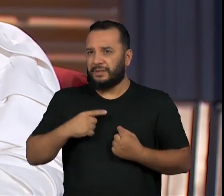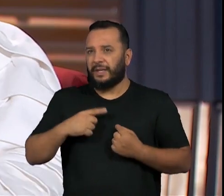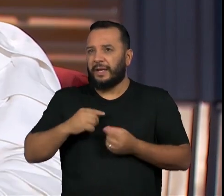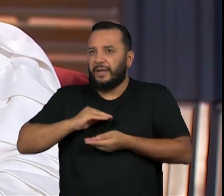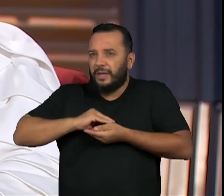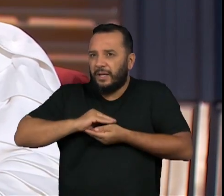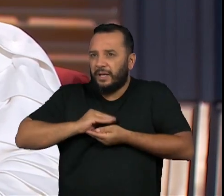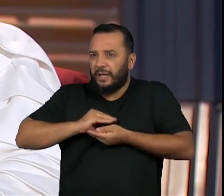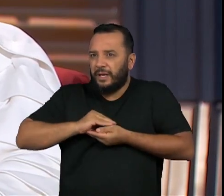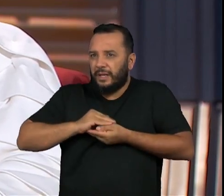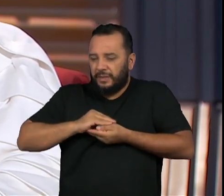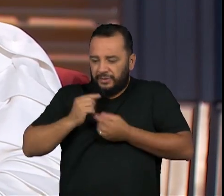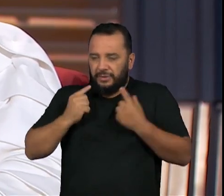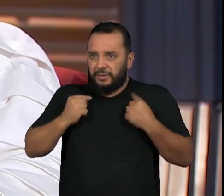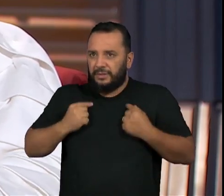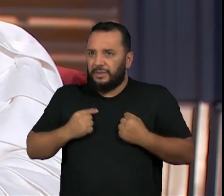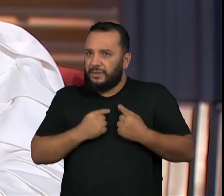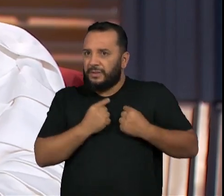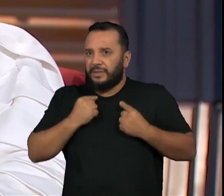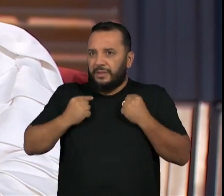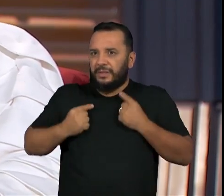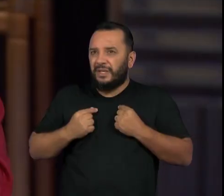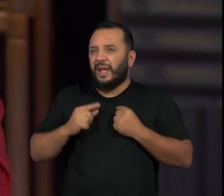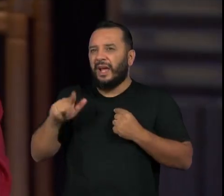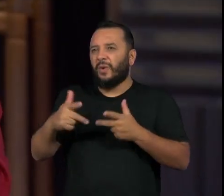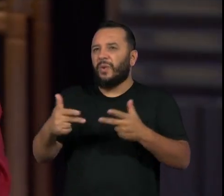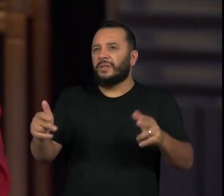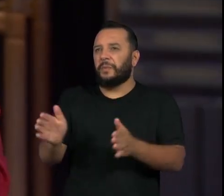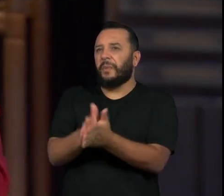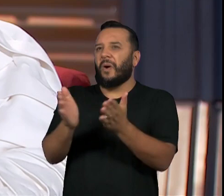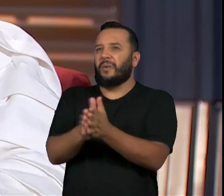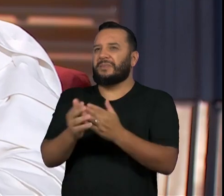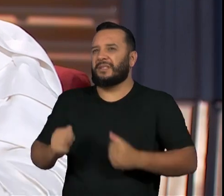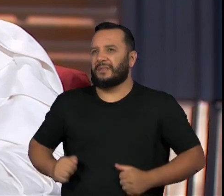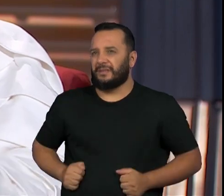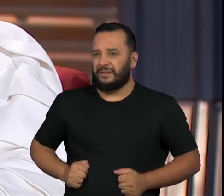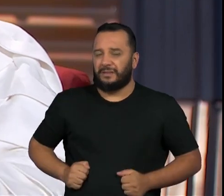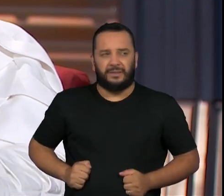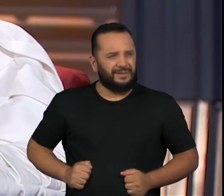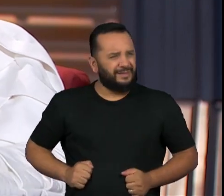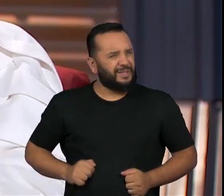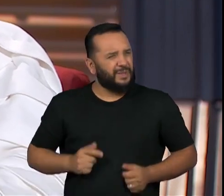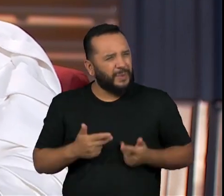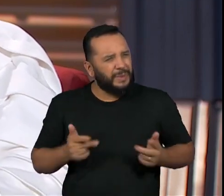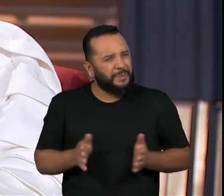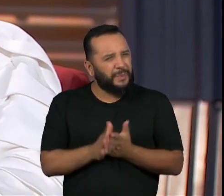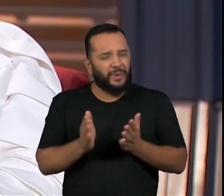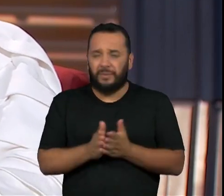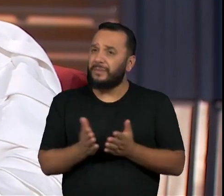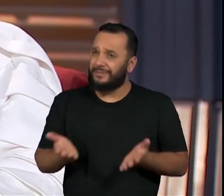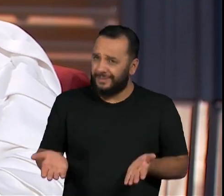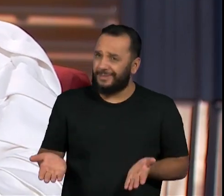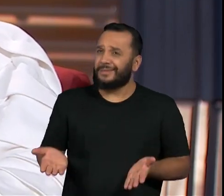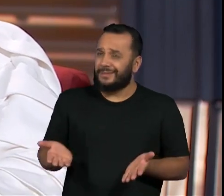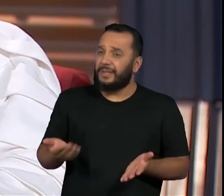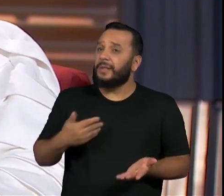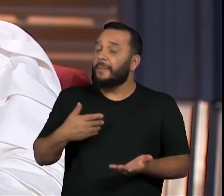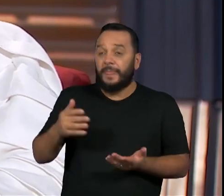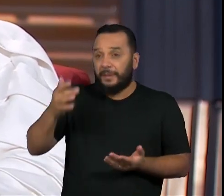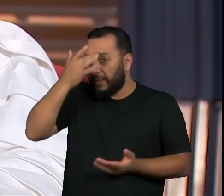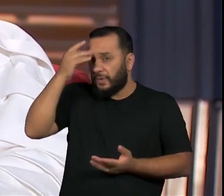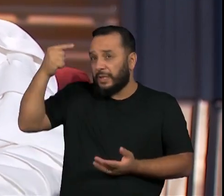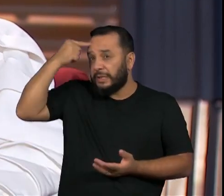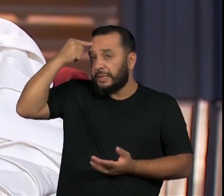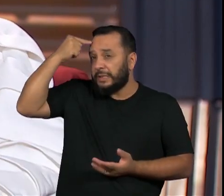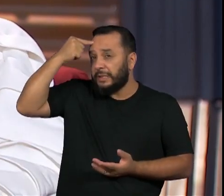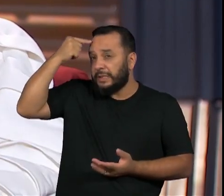E aí vamos parar para discutir. O que é coisa de pobre? Qual é a imagem que foi congelada como imagem de pobreza no Brasil e